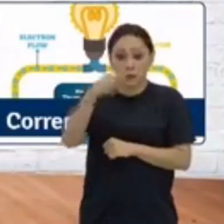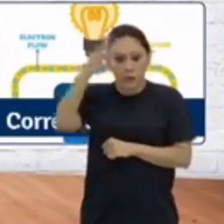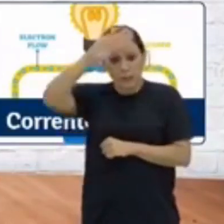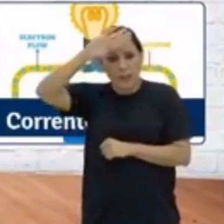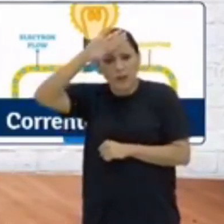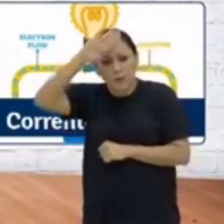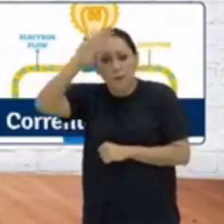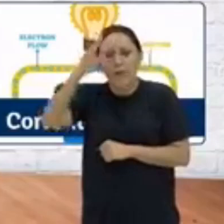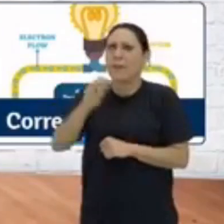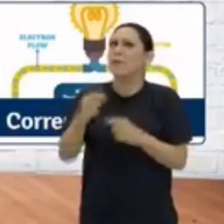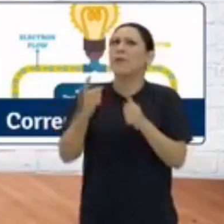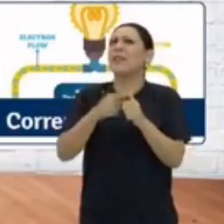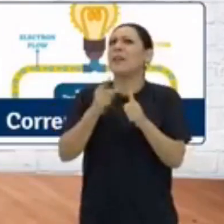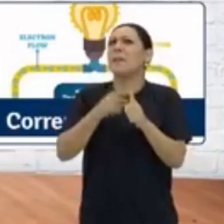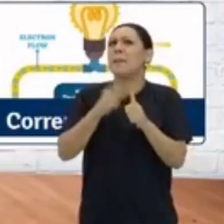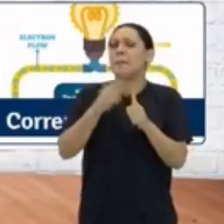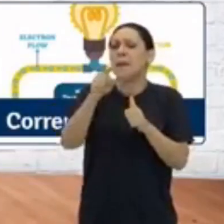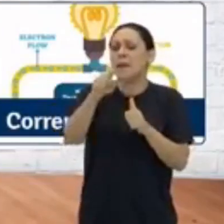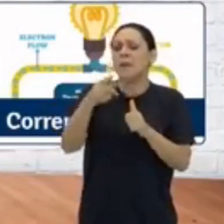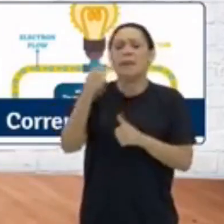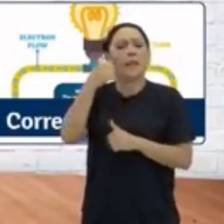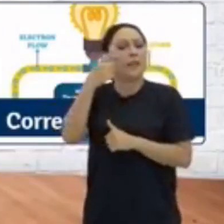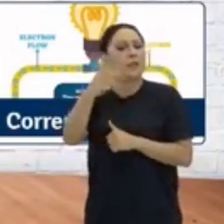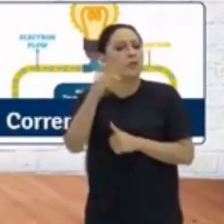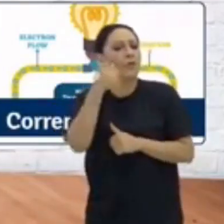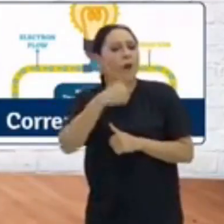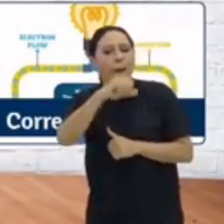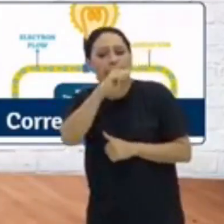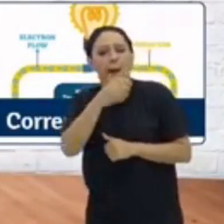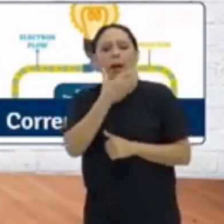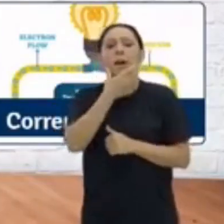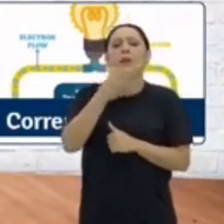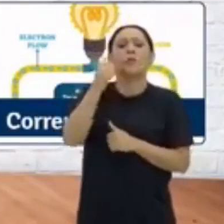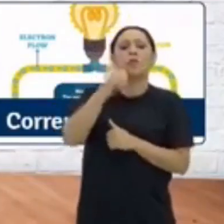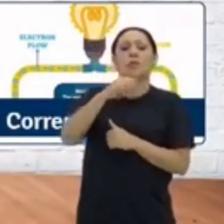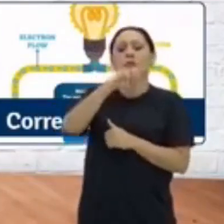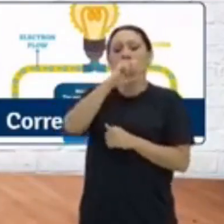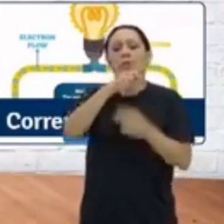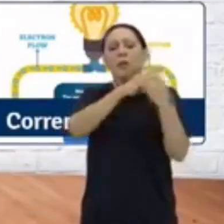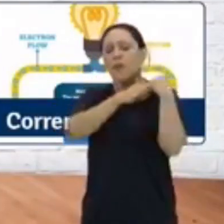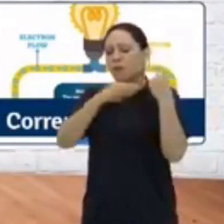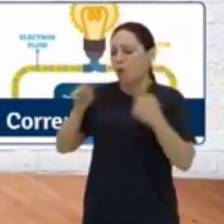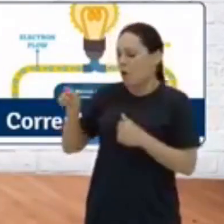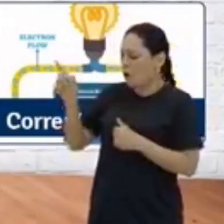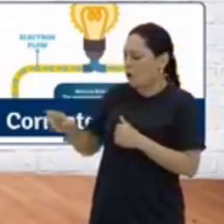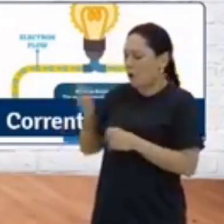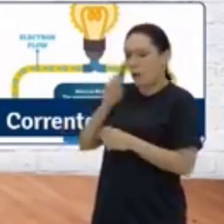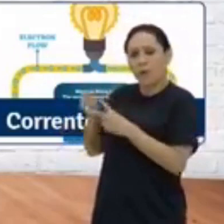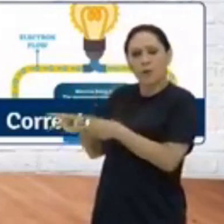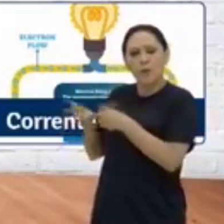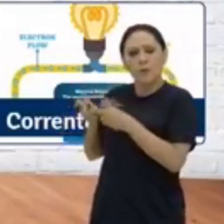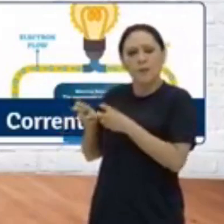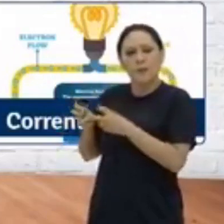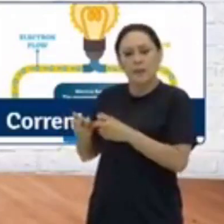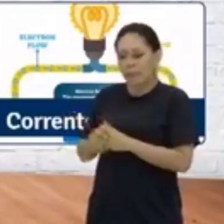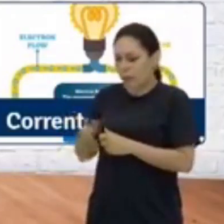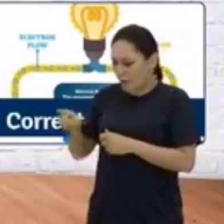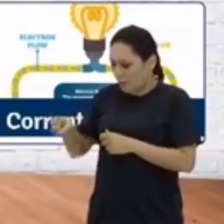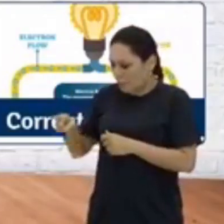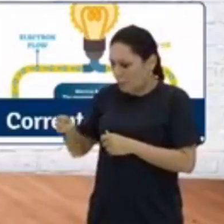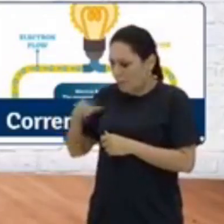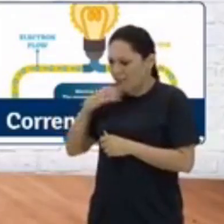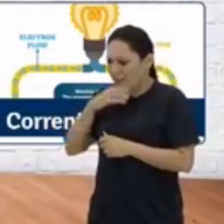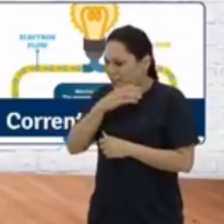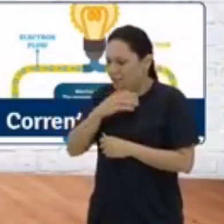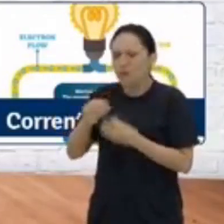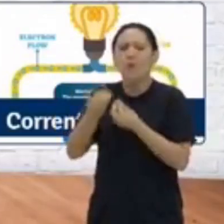que a primeira coisa que a sua mãe, a sua avó, o seu responsável faz quando você está com febre? Menino, você está quente.